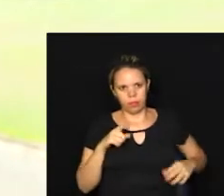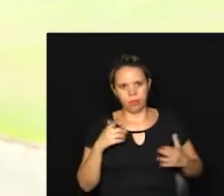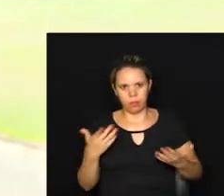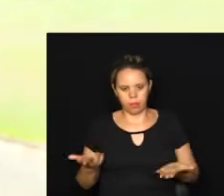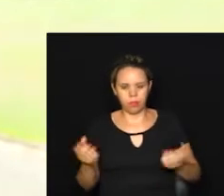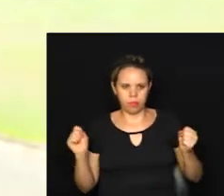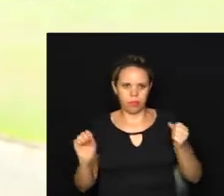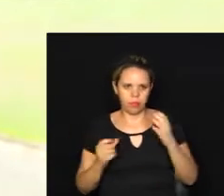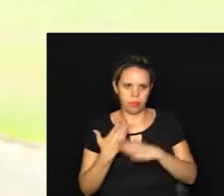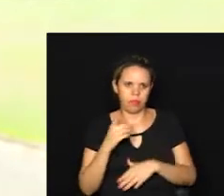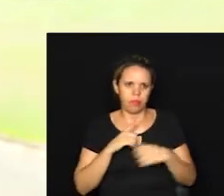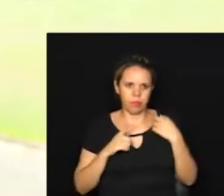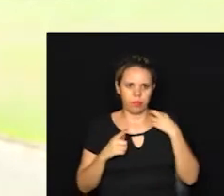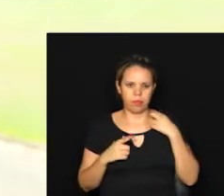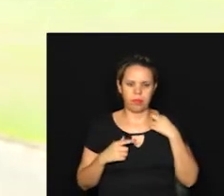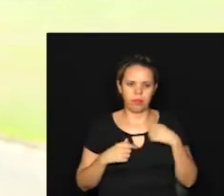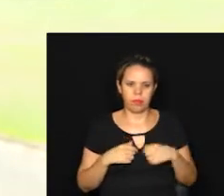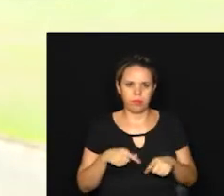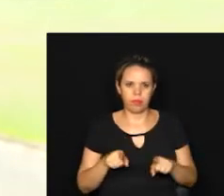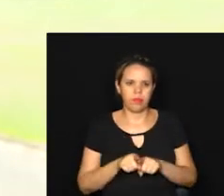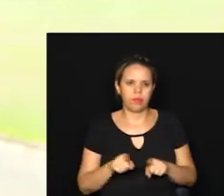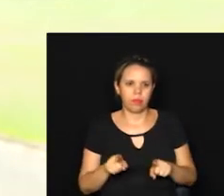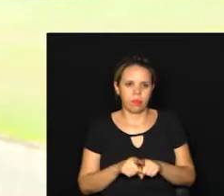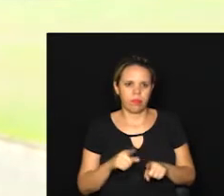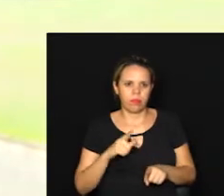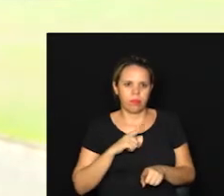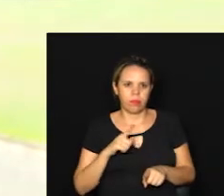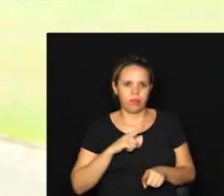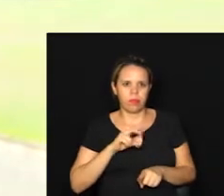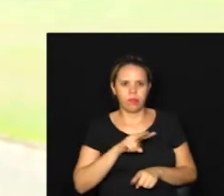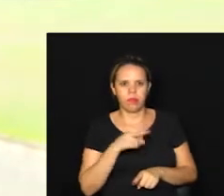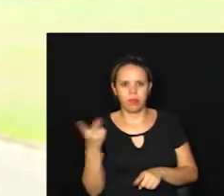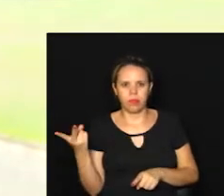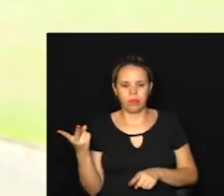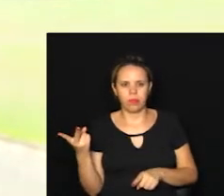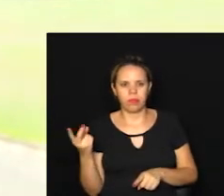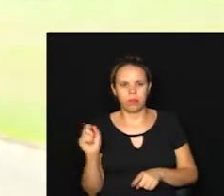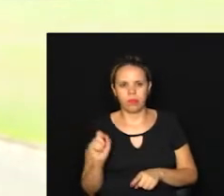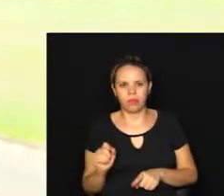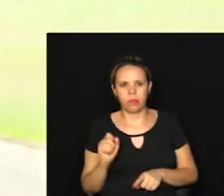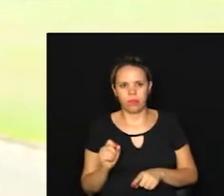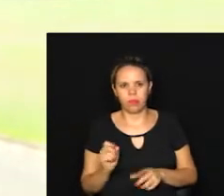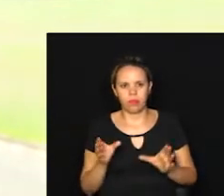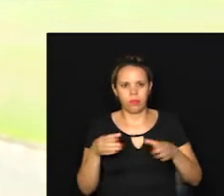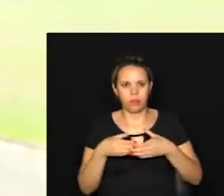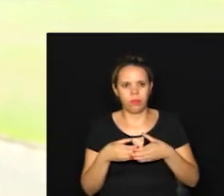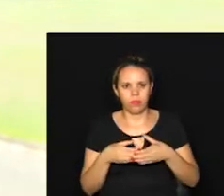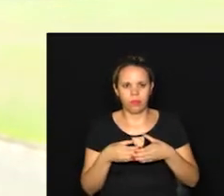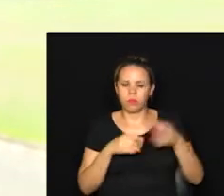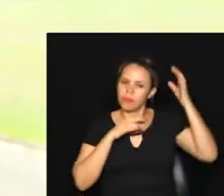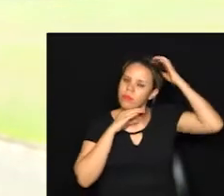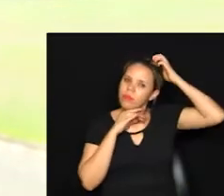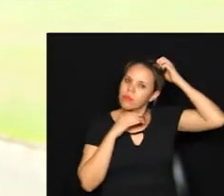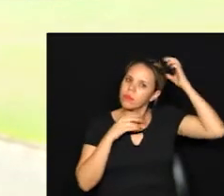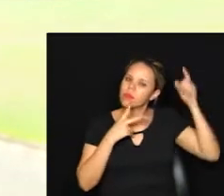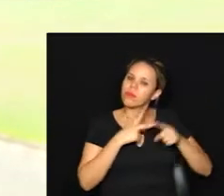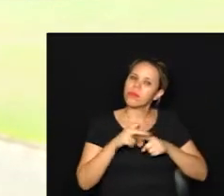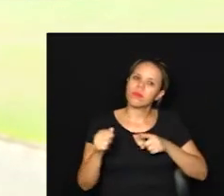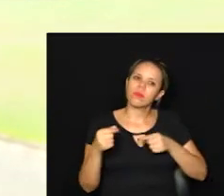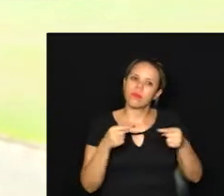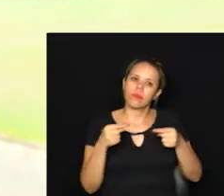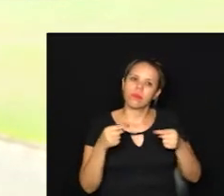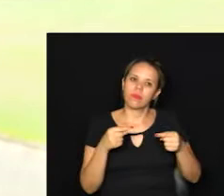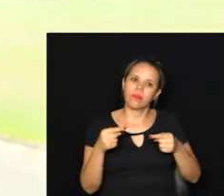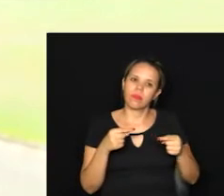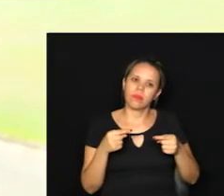Isso pode existir, mas também pode existir um efeito contrário, que é um time que está muito mal vencer o derby e